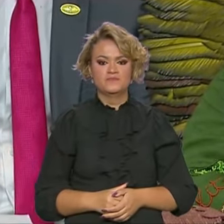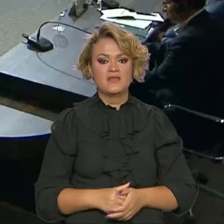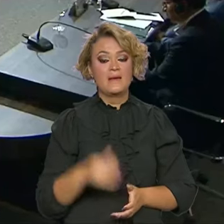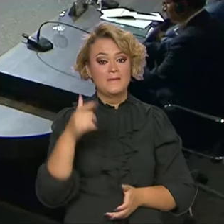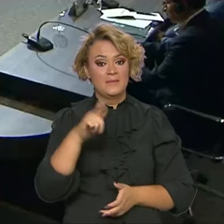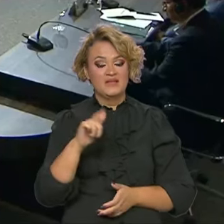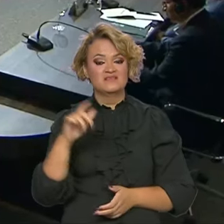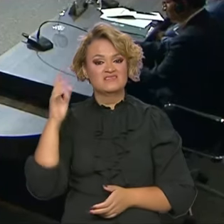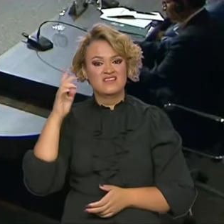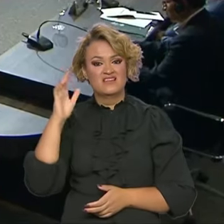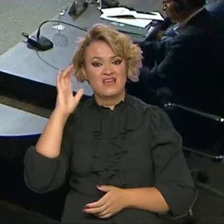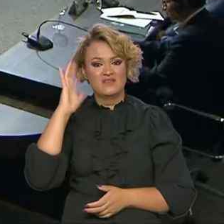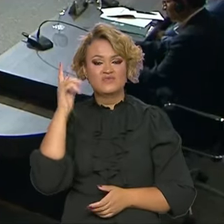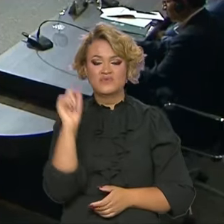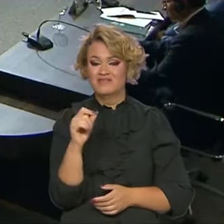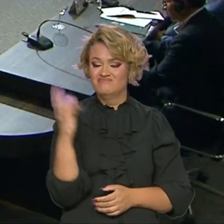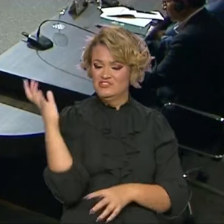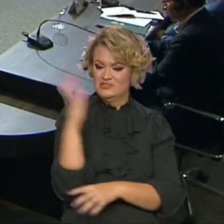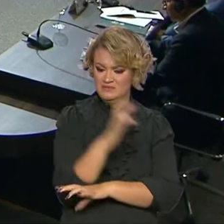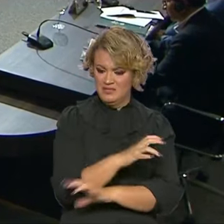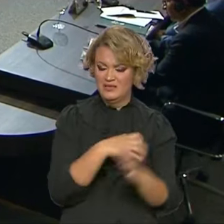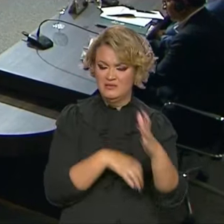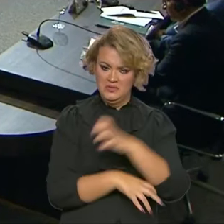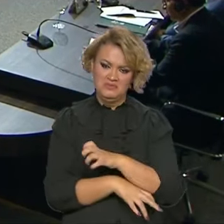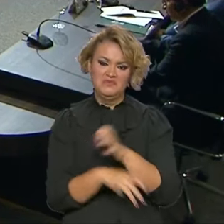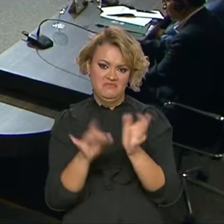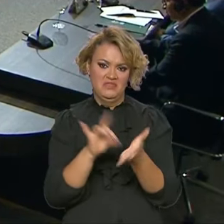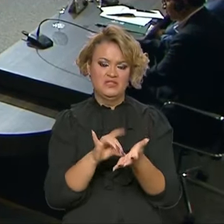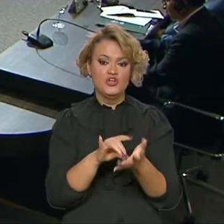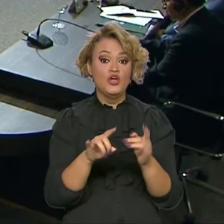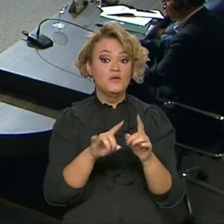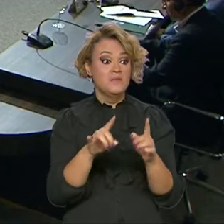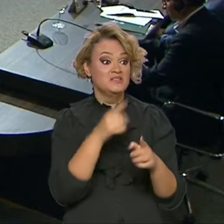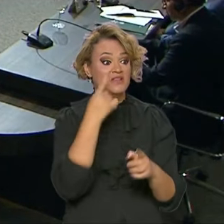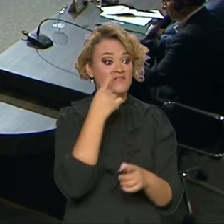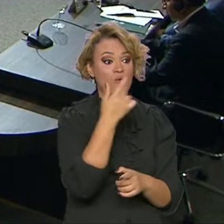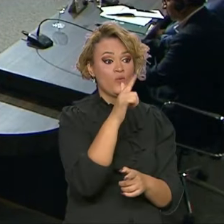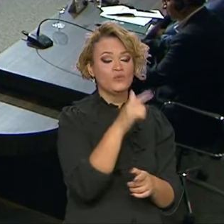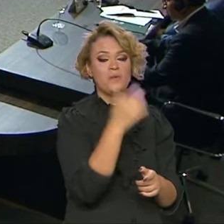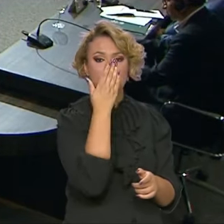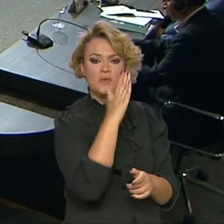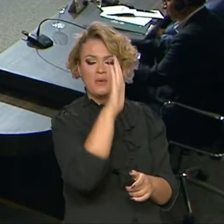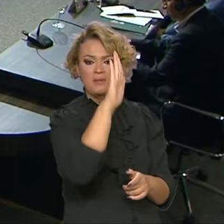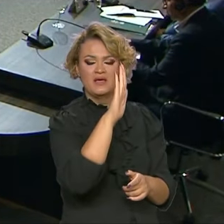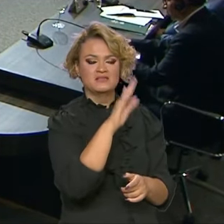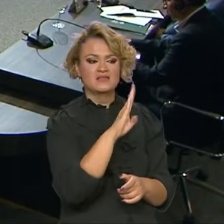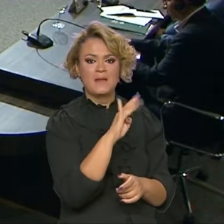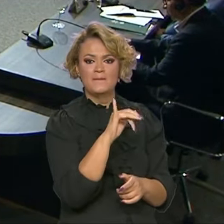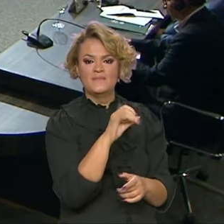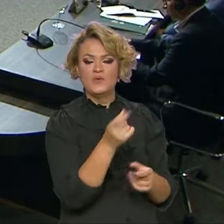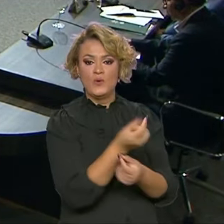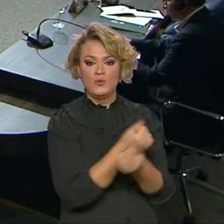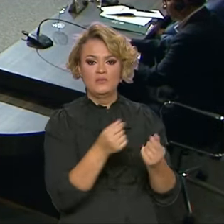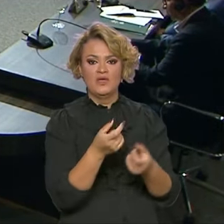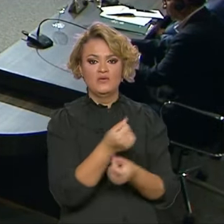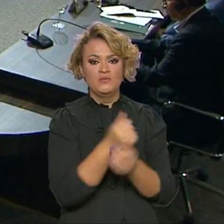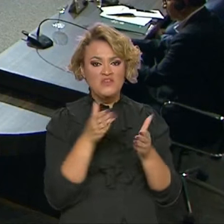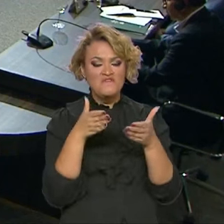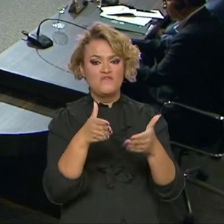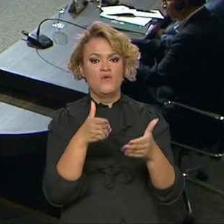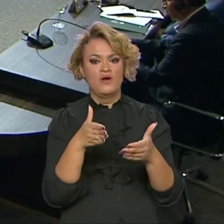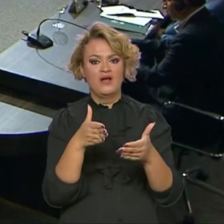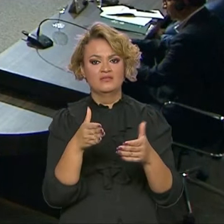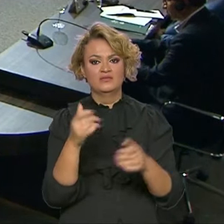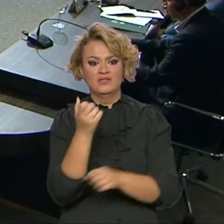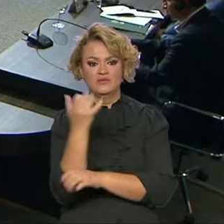que combater o desmatamento, mas também temos que concretizar as promessas da bioeconomia. Temos